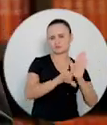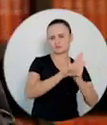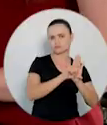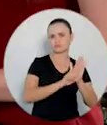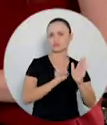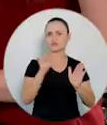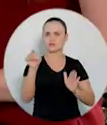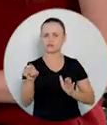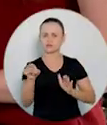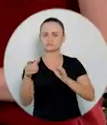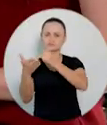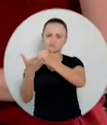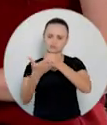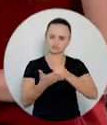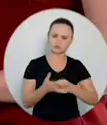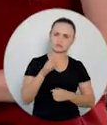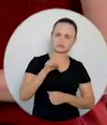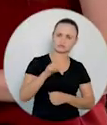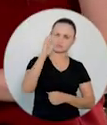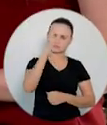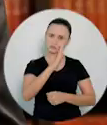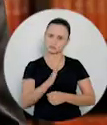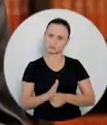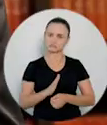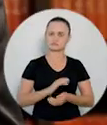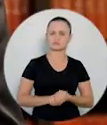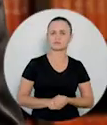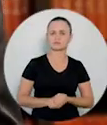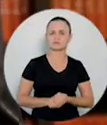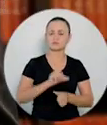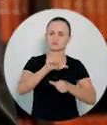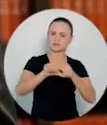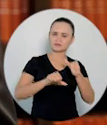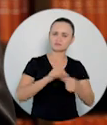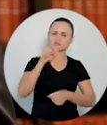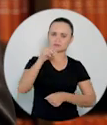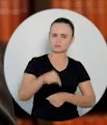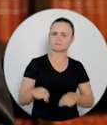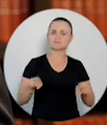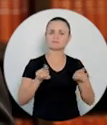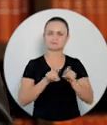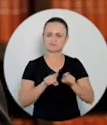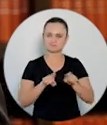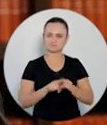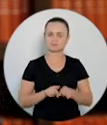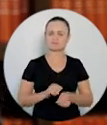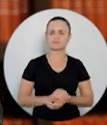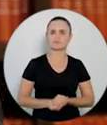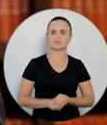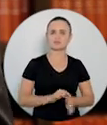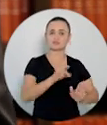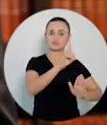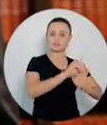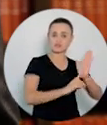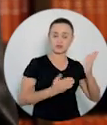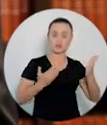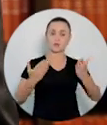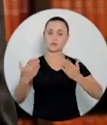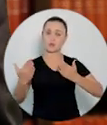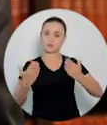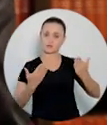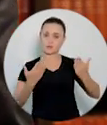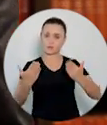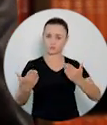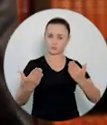Brasil, e essa é a principal mudança que poderia ser promovida aqui. Ou seja, a mudança de você, através do direito comparado,